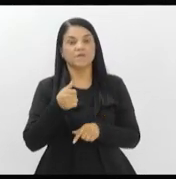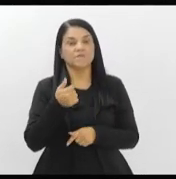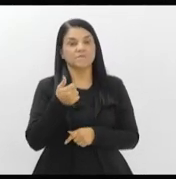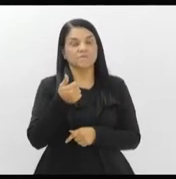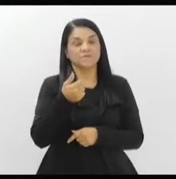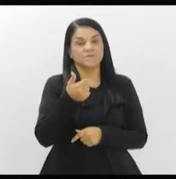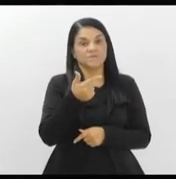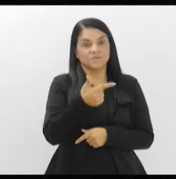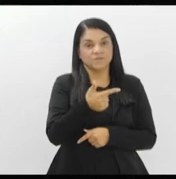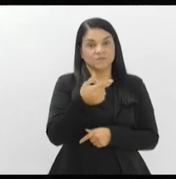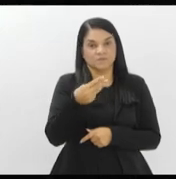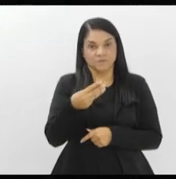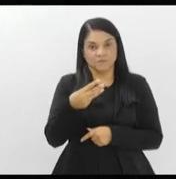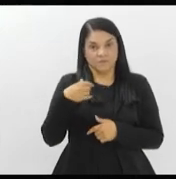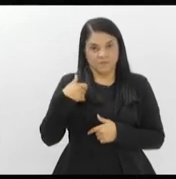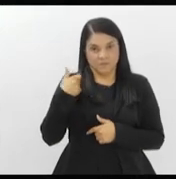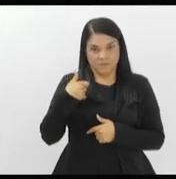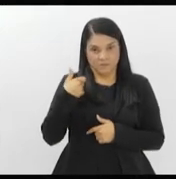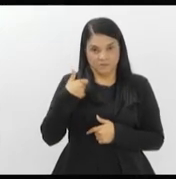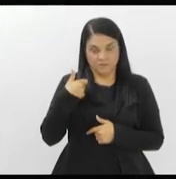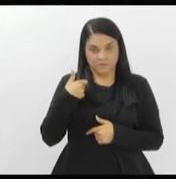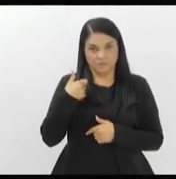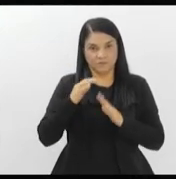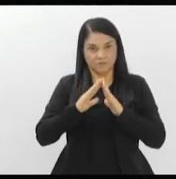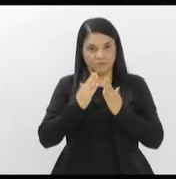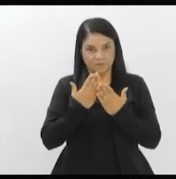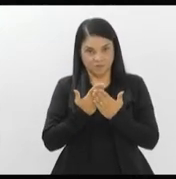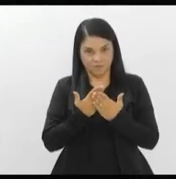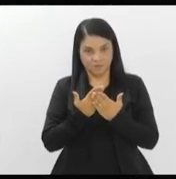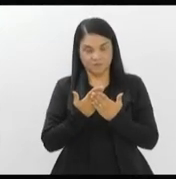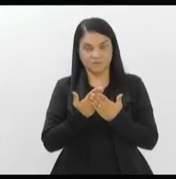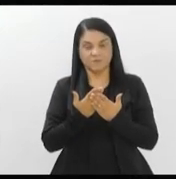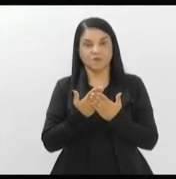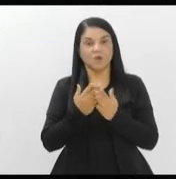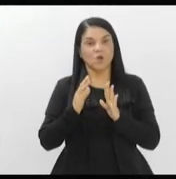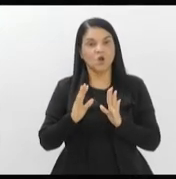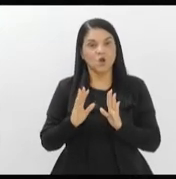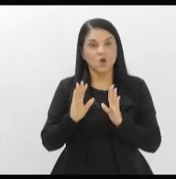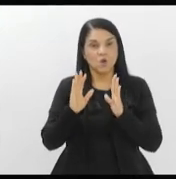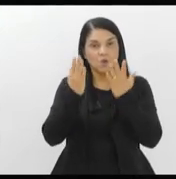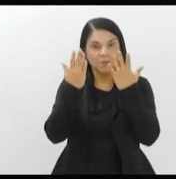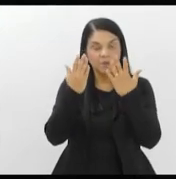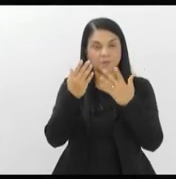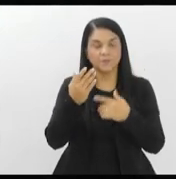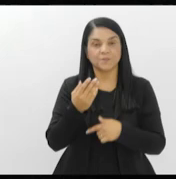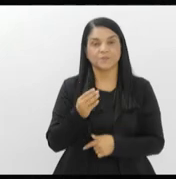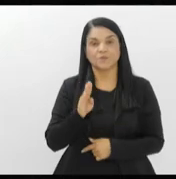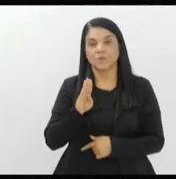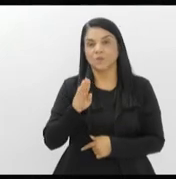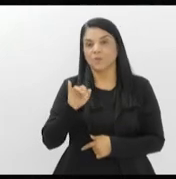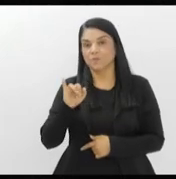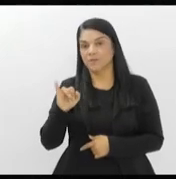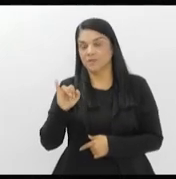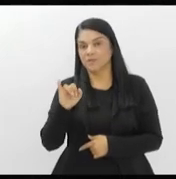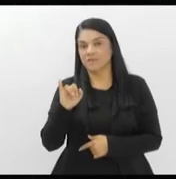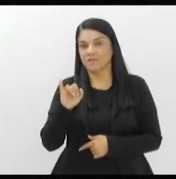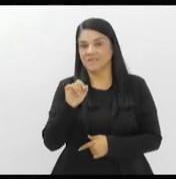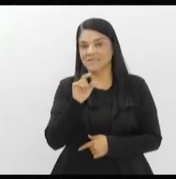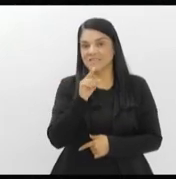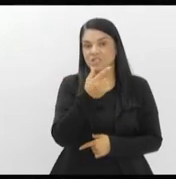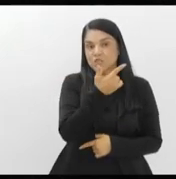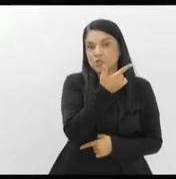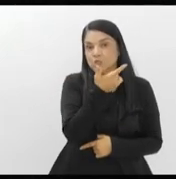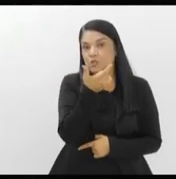aniversário da Escola Legislativa, estamos comemorando o bicentenário do Parlamento